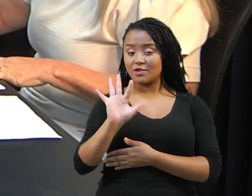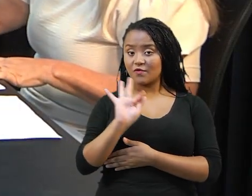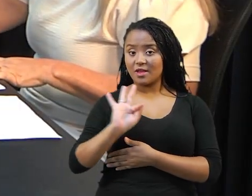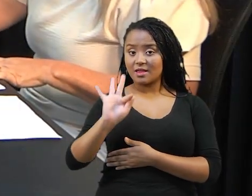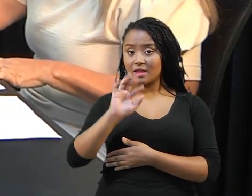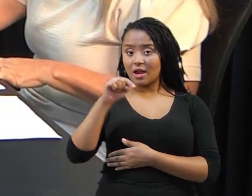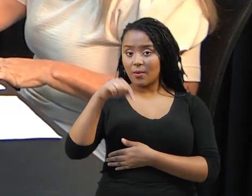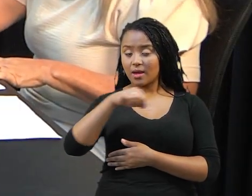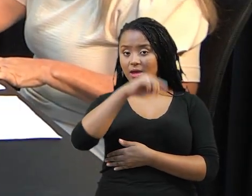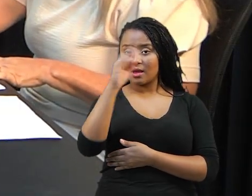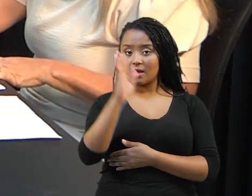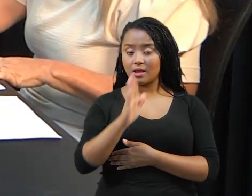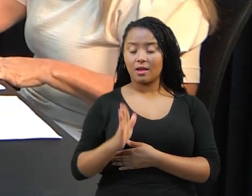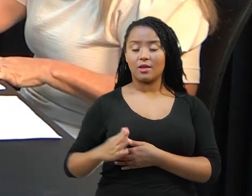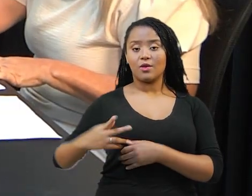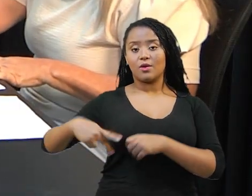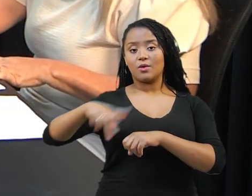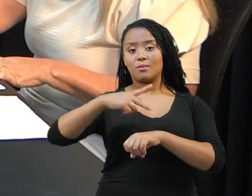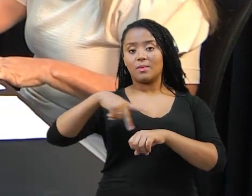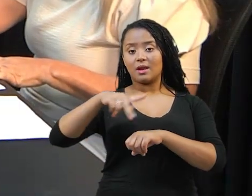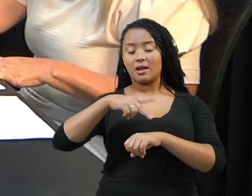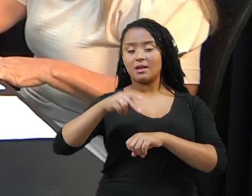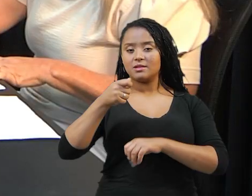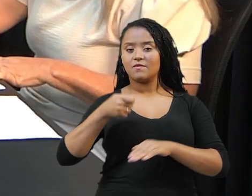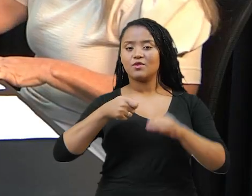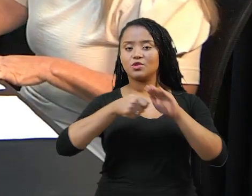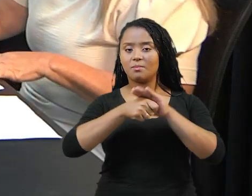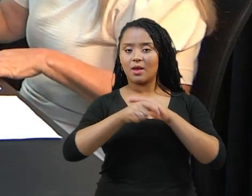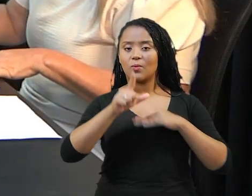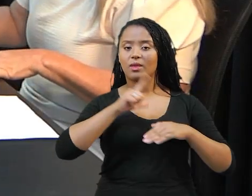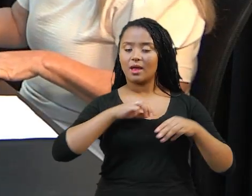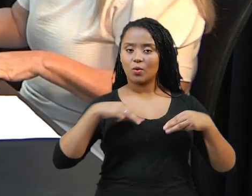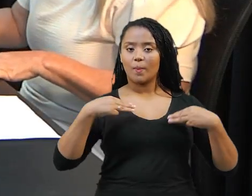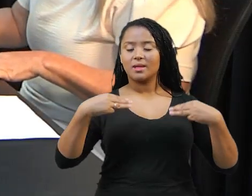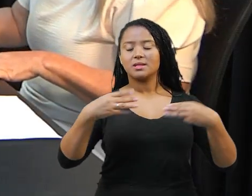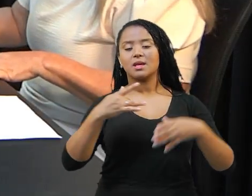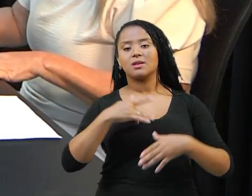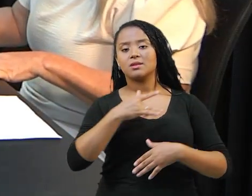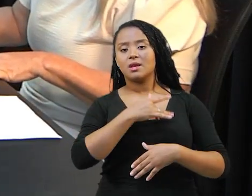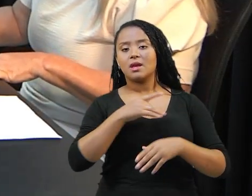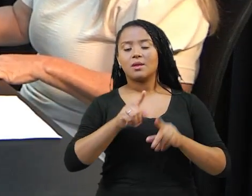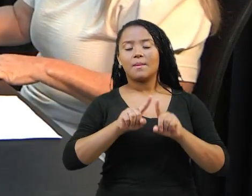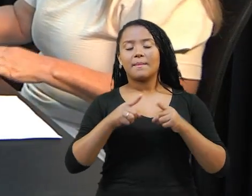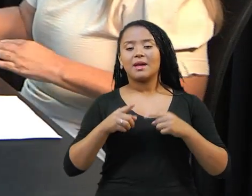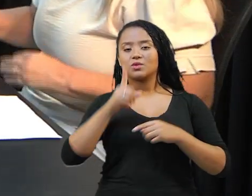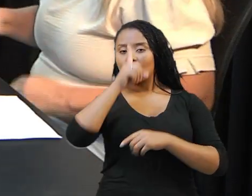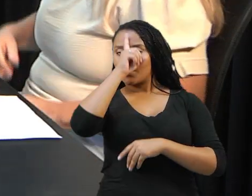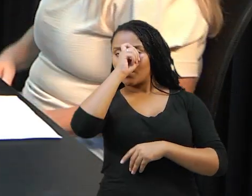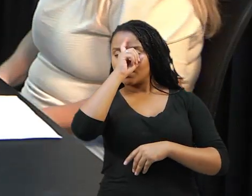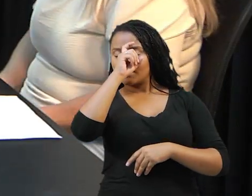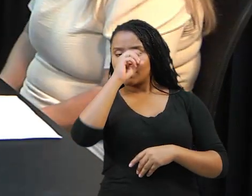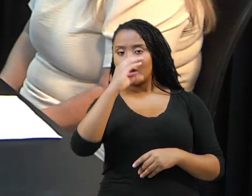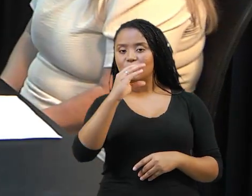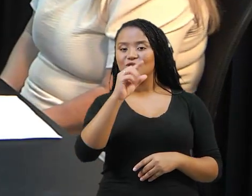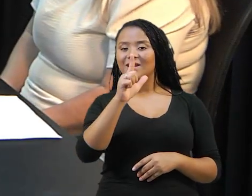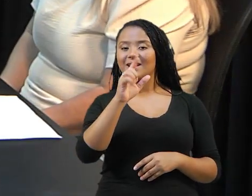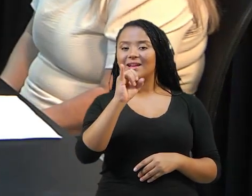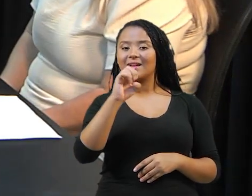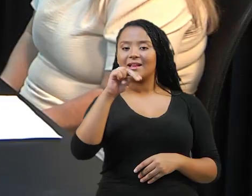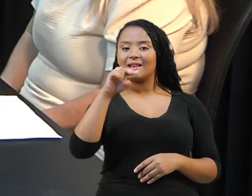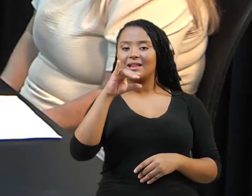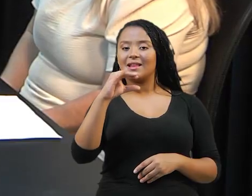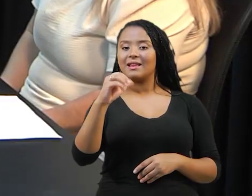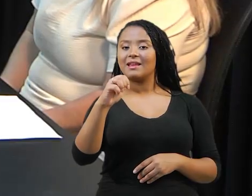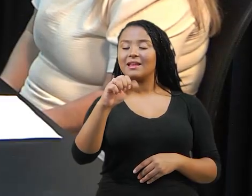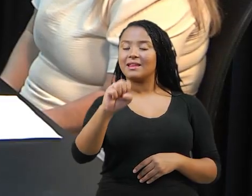universidades federais, né, do Brasil, apesar do financiamento do Ministério e tudo, com hospitais